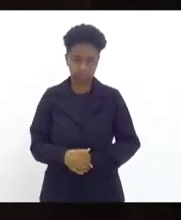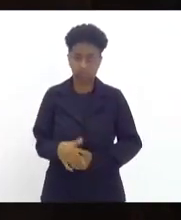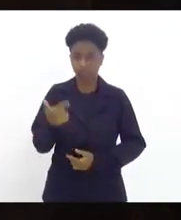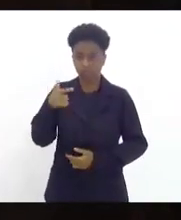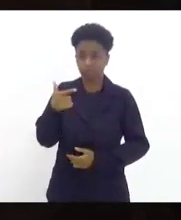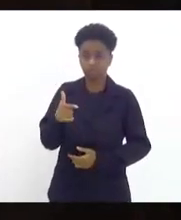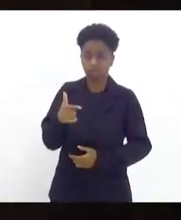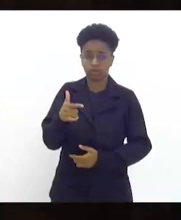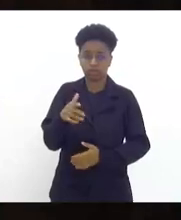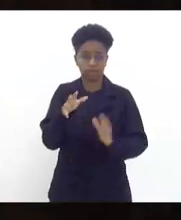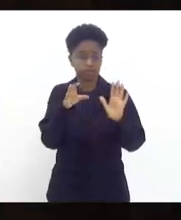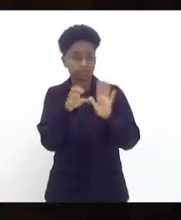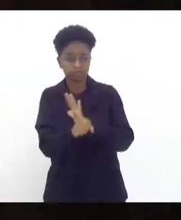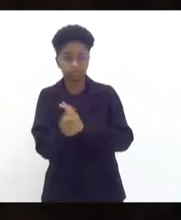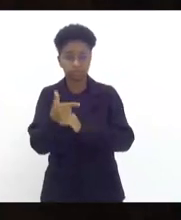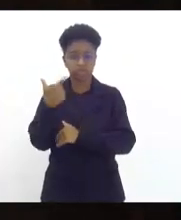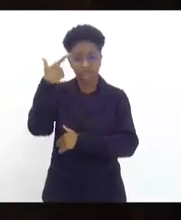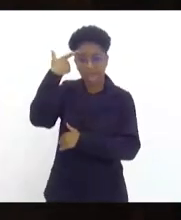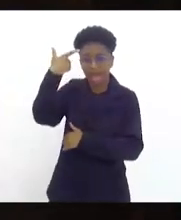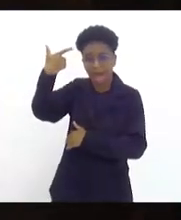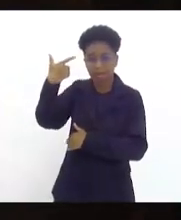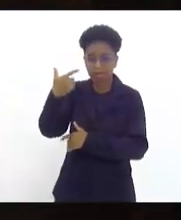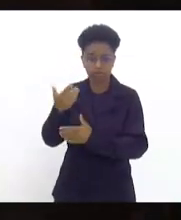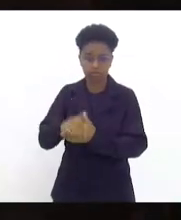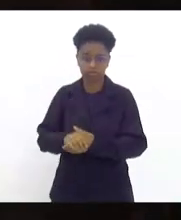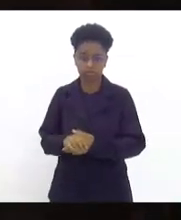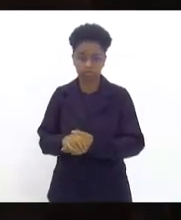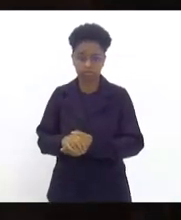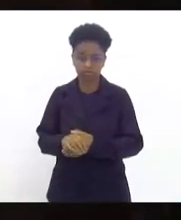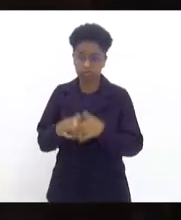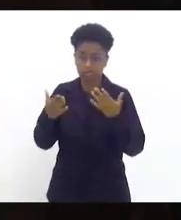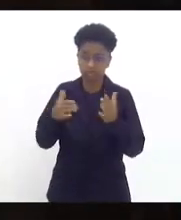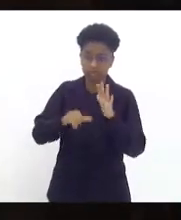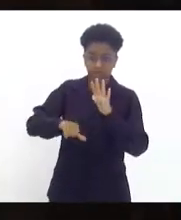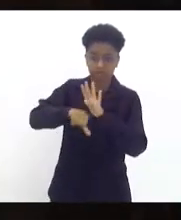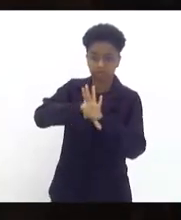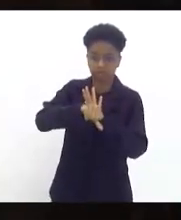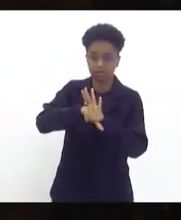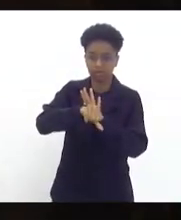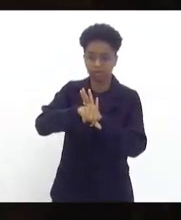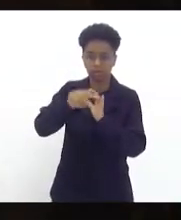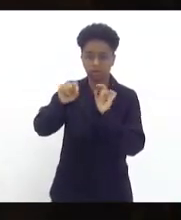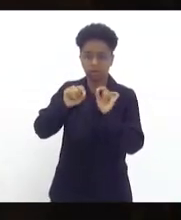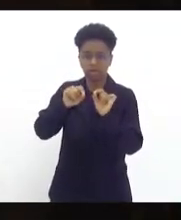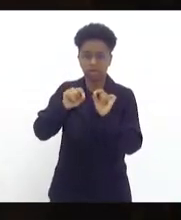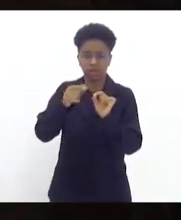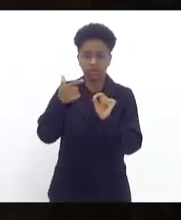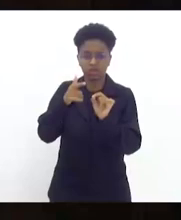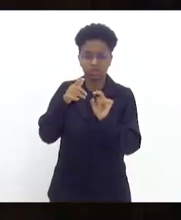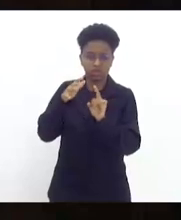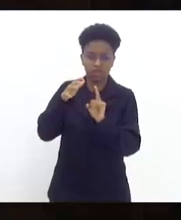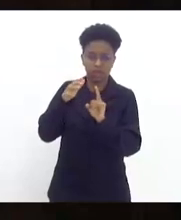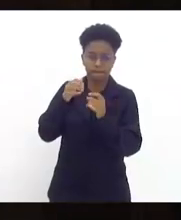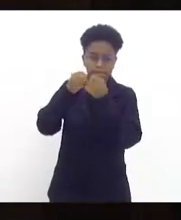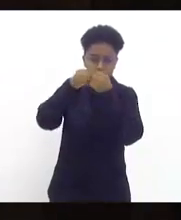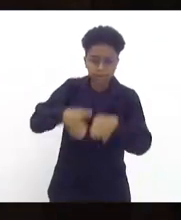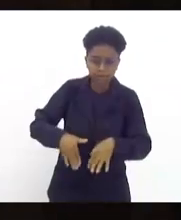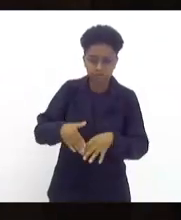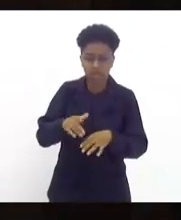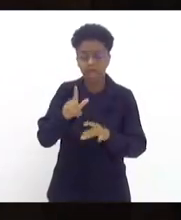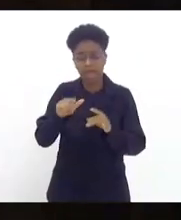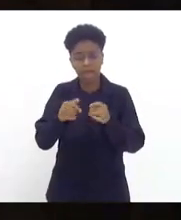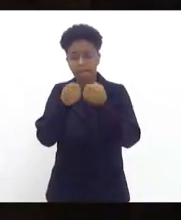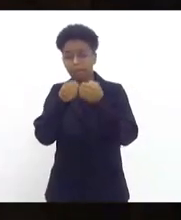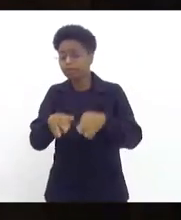te assaltou não botou arma na tua cabeça então é crime de baixo teor ofensivo tá bom tem ofensivo para quem